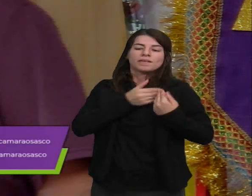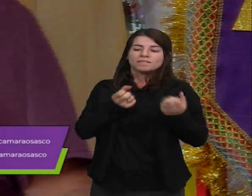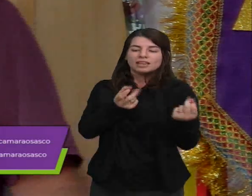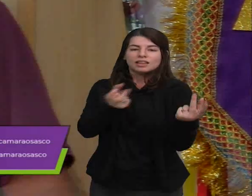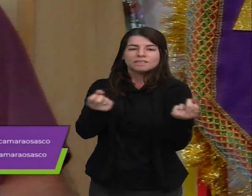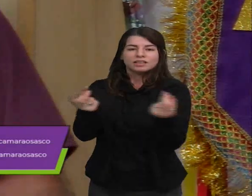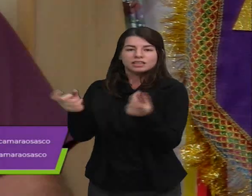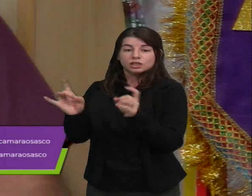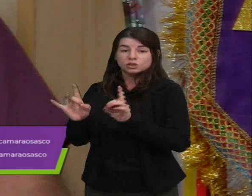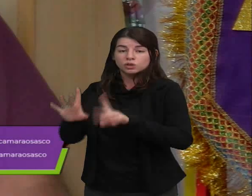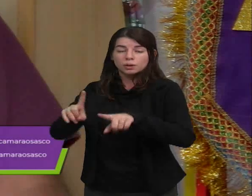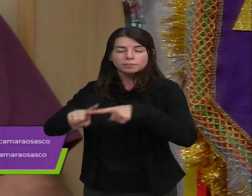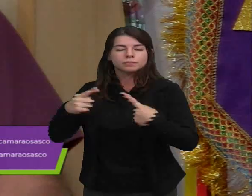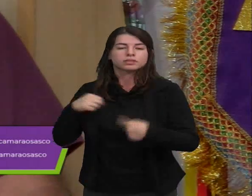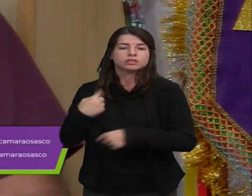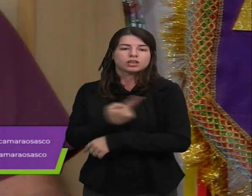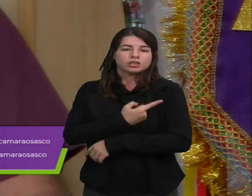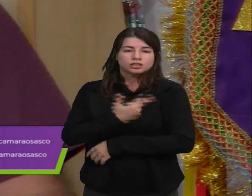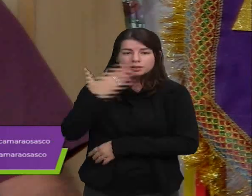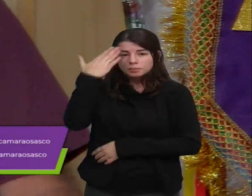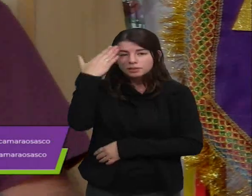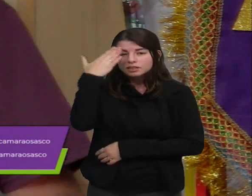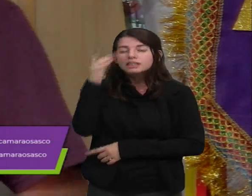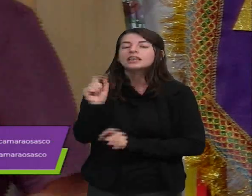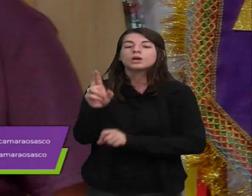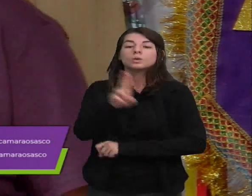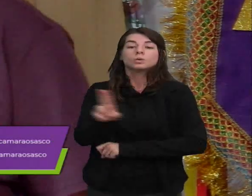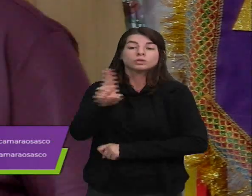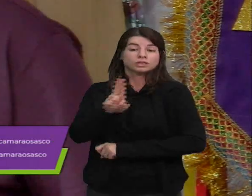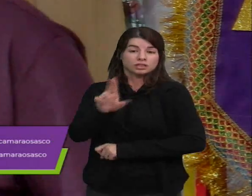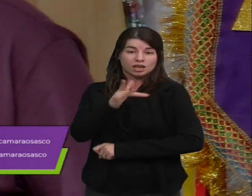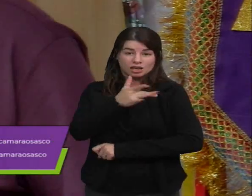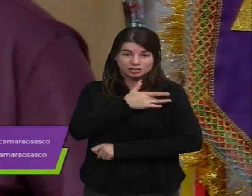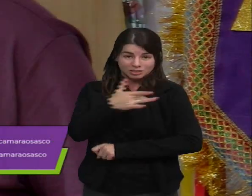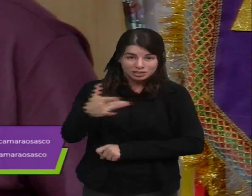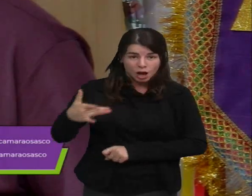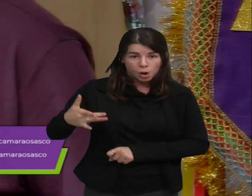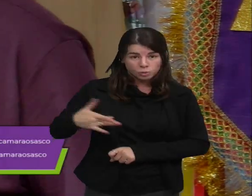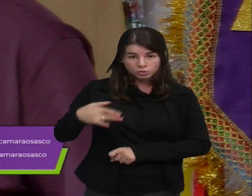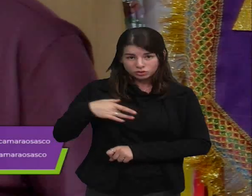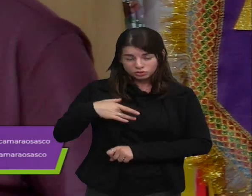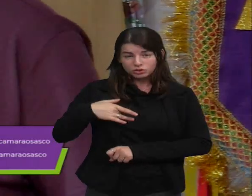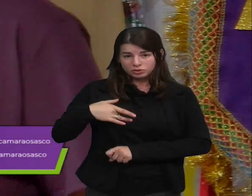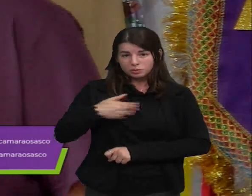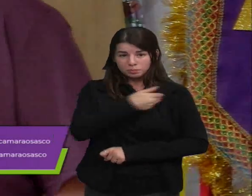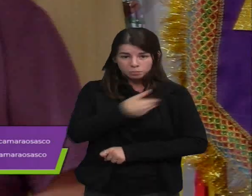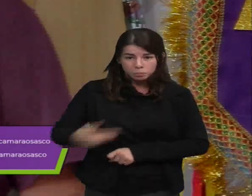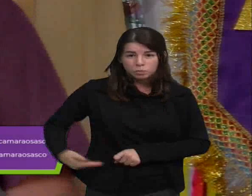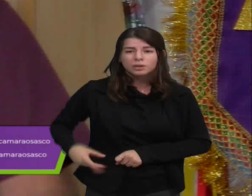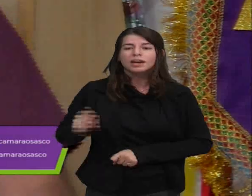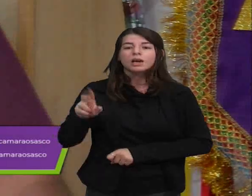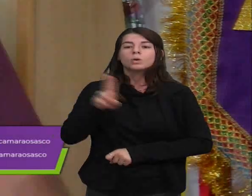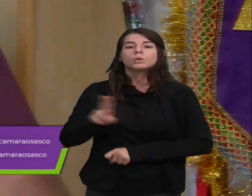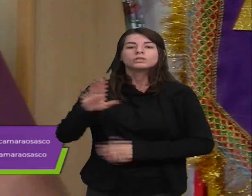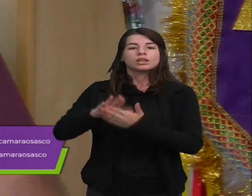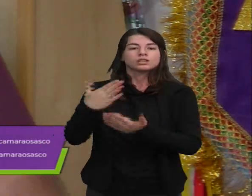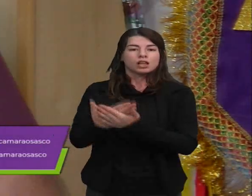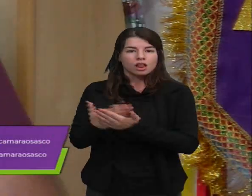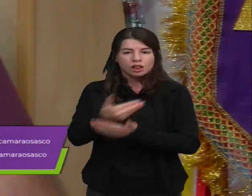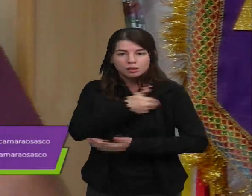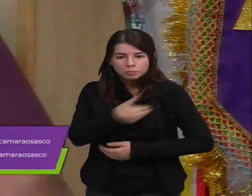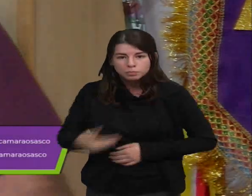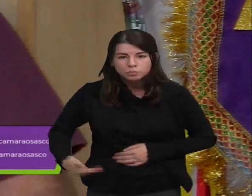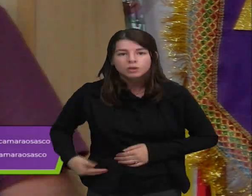é a classe trabalhadora quem usa saúde pública quem vai para a escola pública quem usa o transporte coletivo